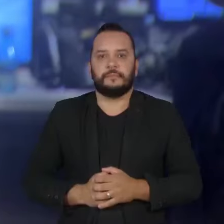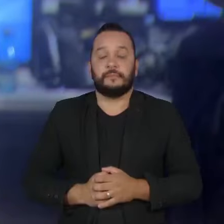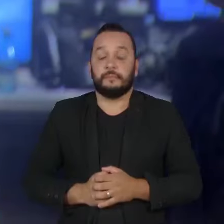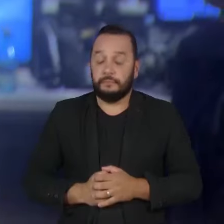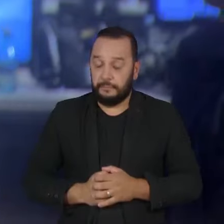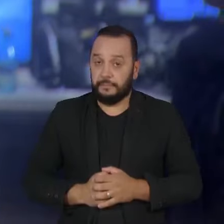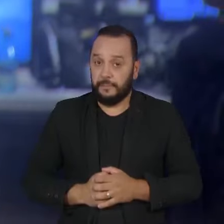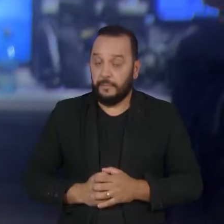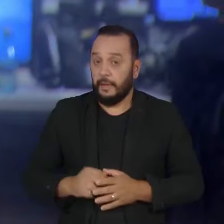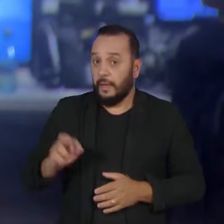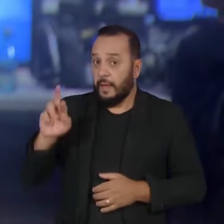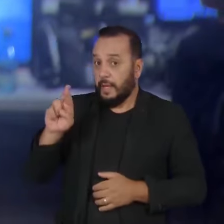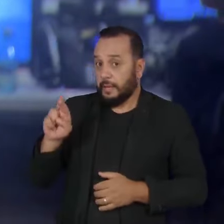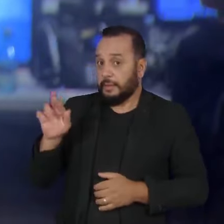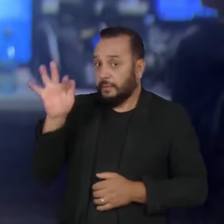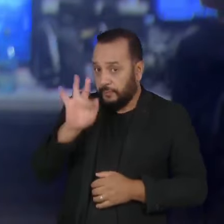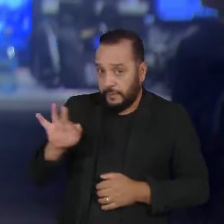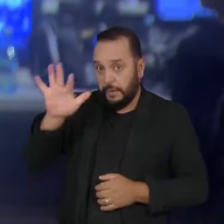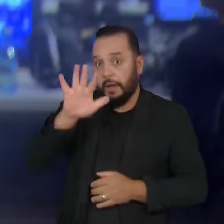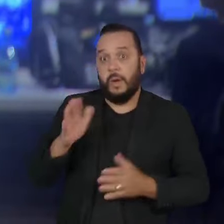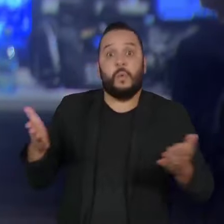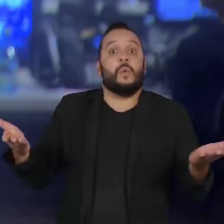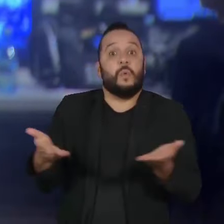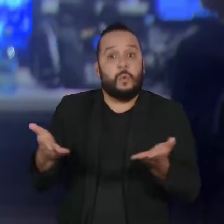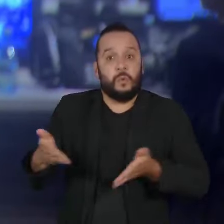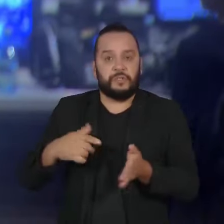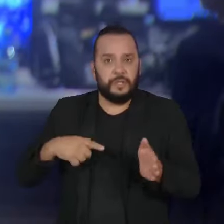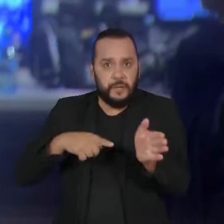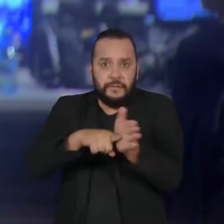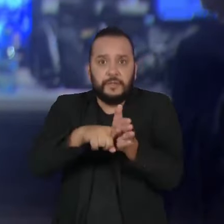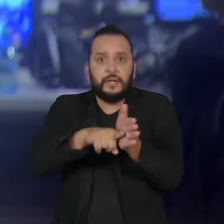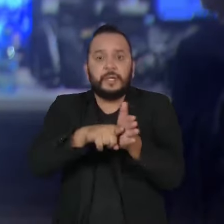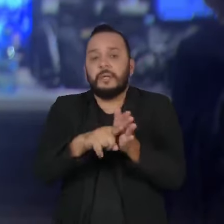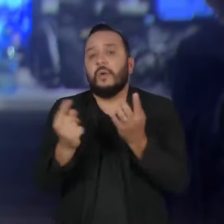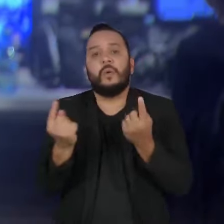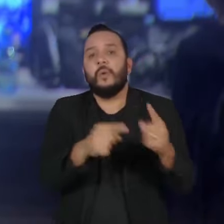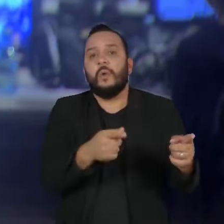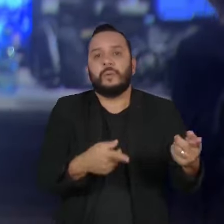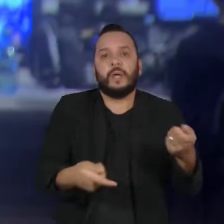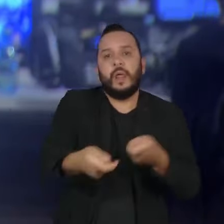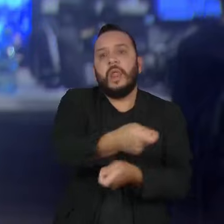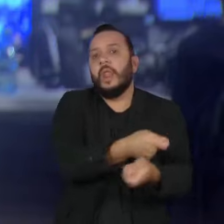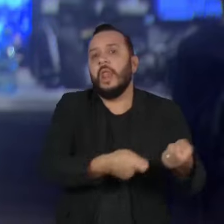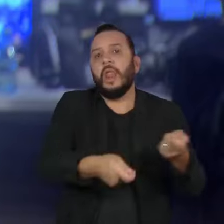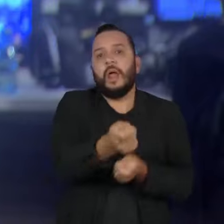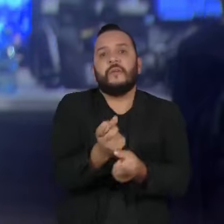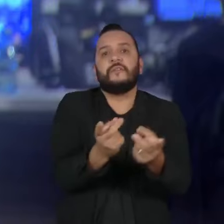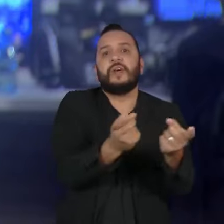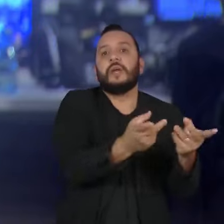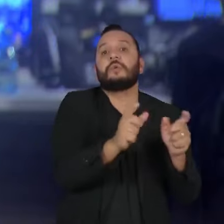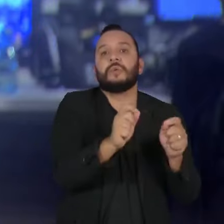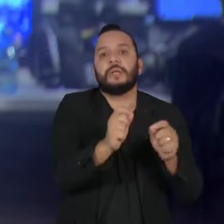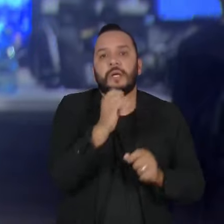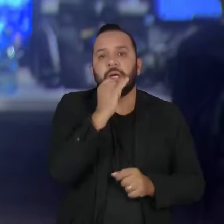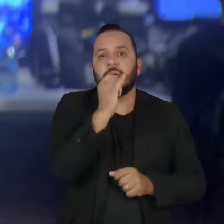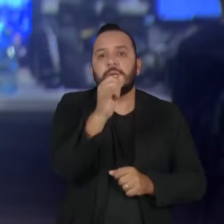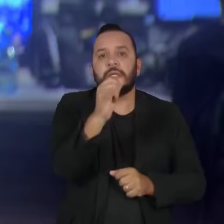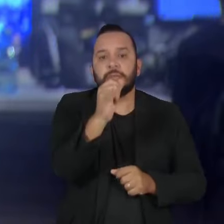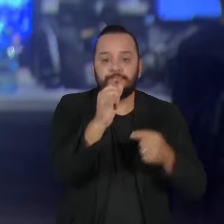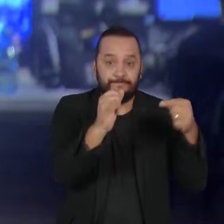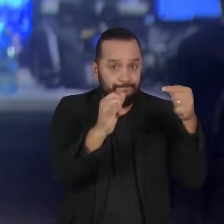a receita federal realiza hoje uma operação contra a comercialização ilegal de cigarros eletrônicos conhecidos como